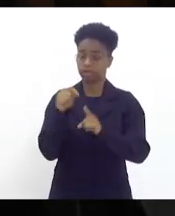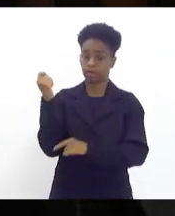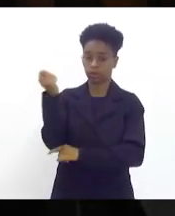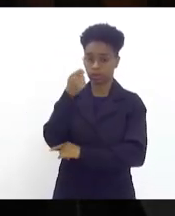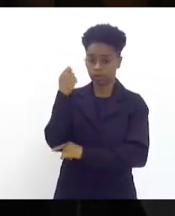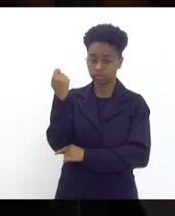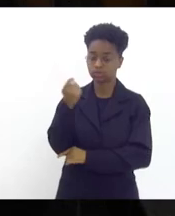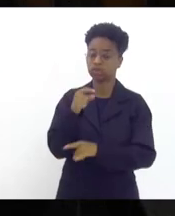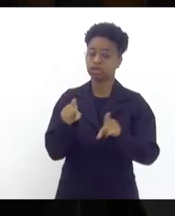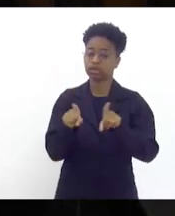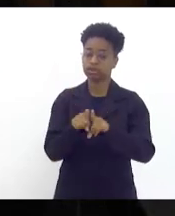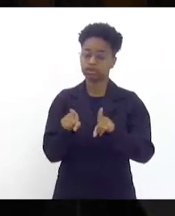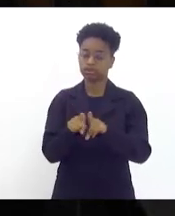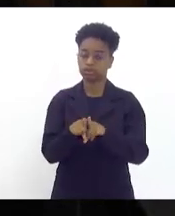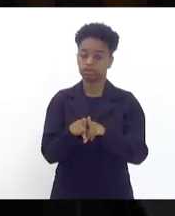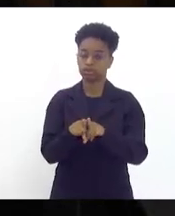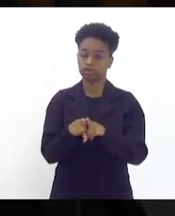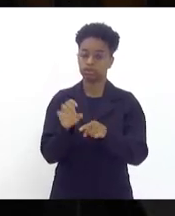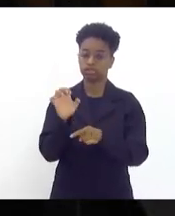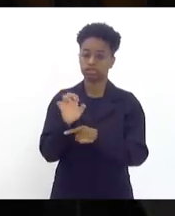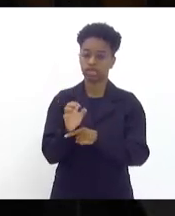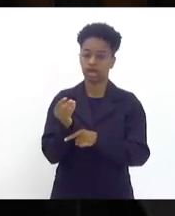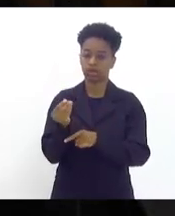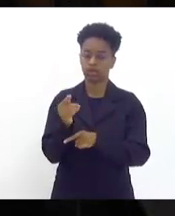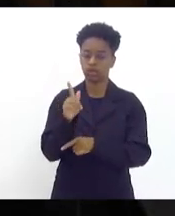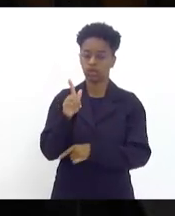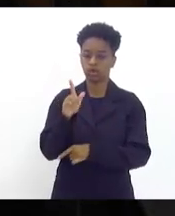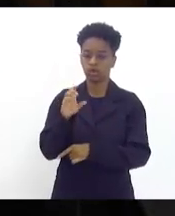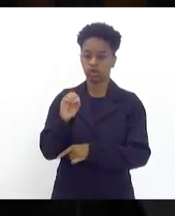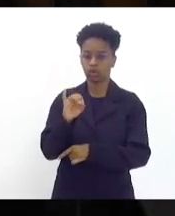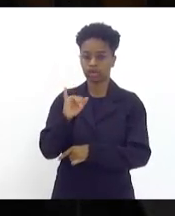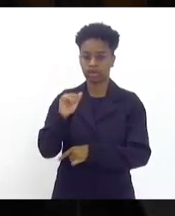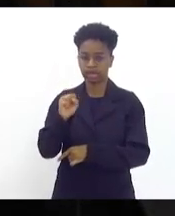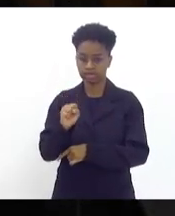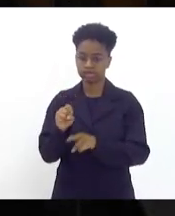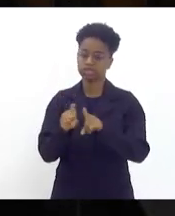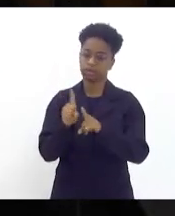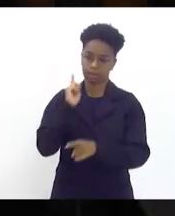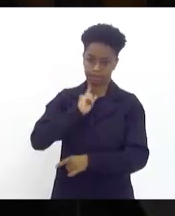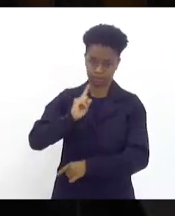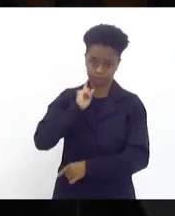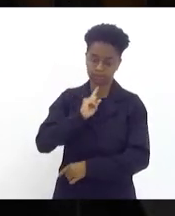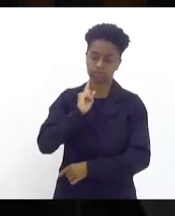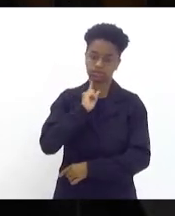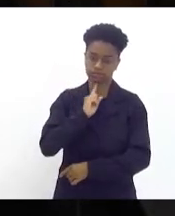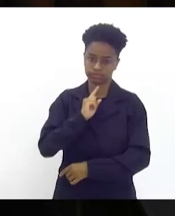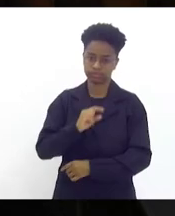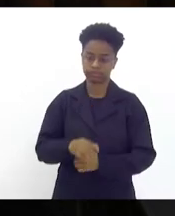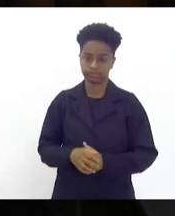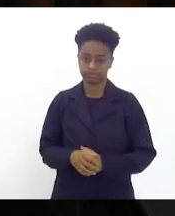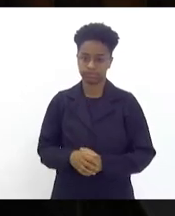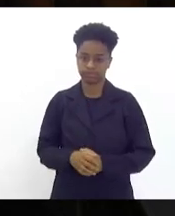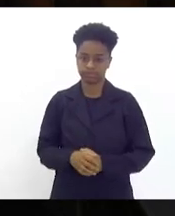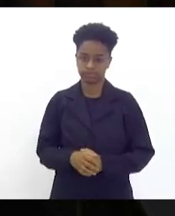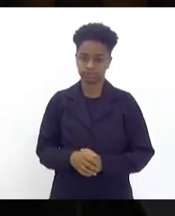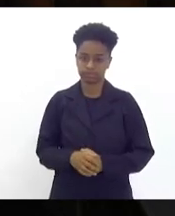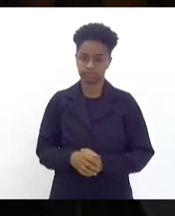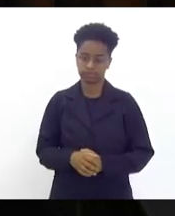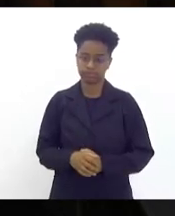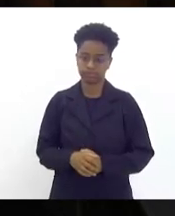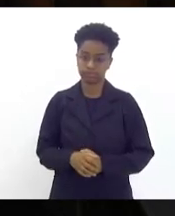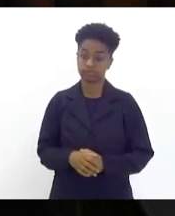Sul e do Estado de Goiás com Minas Gerais também a caminho